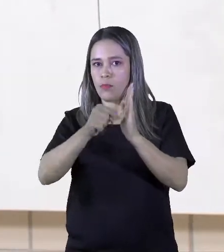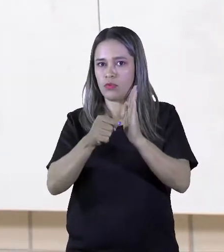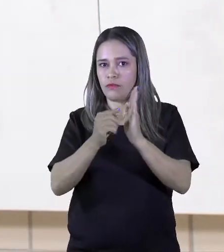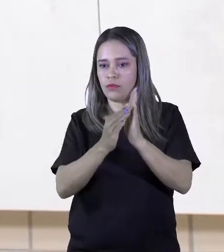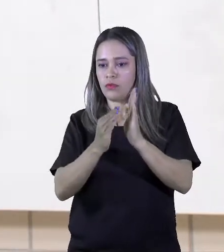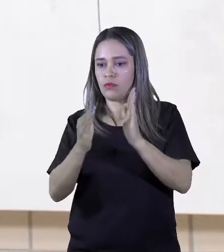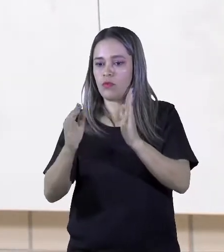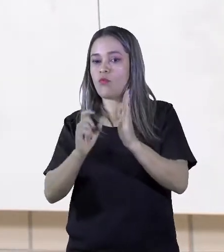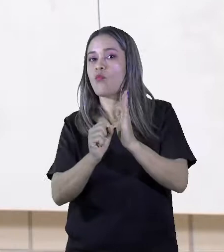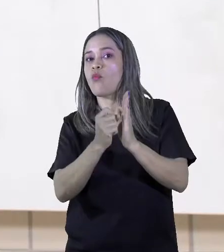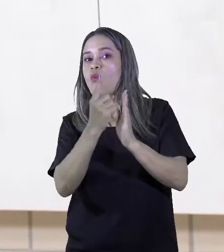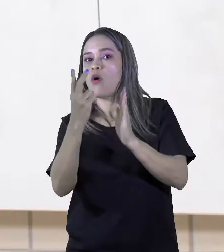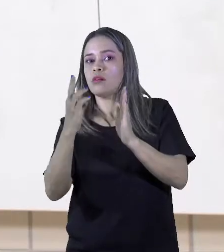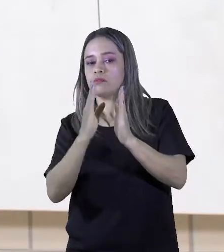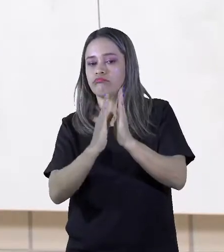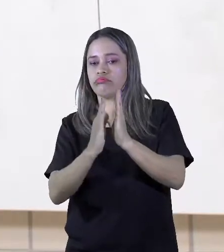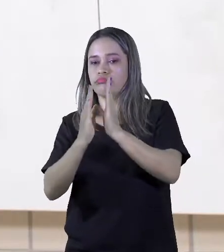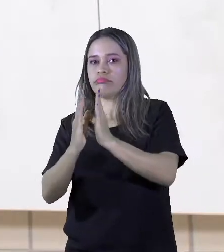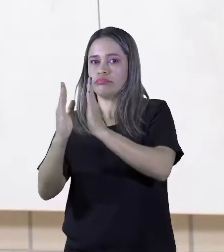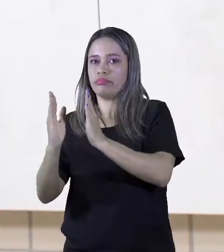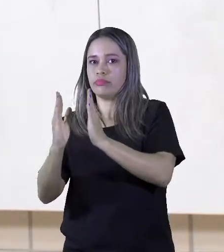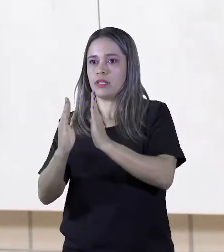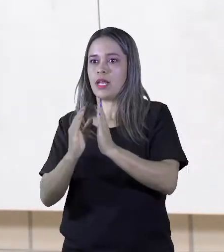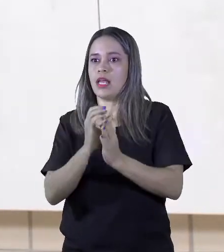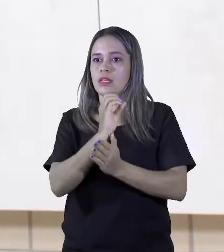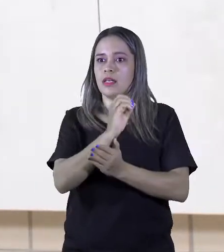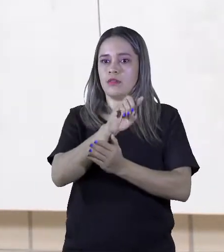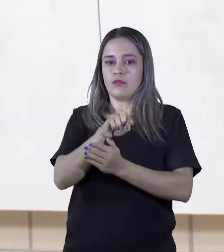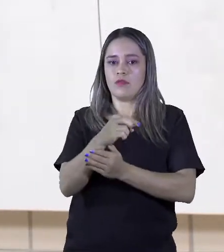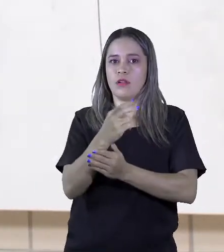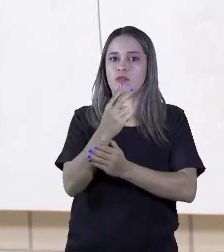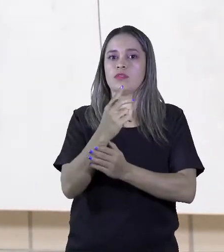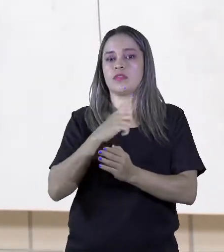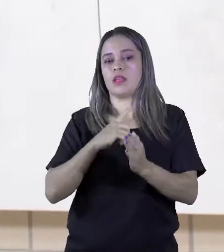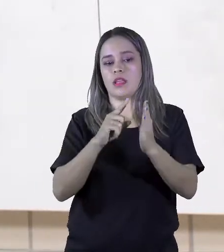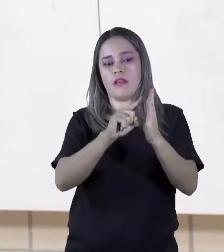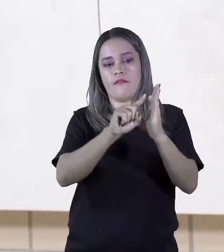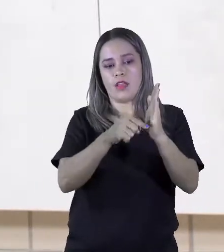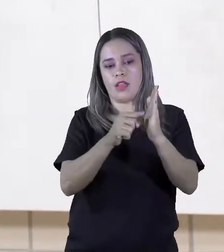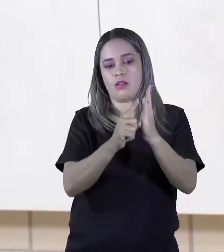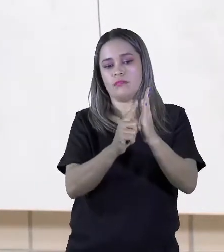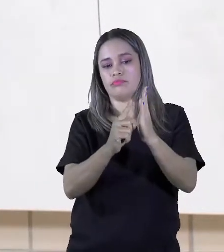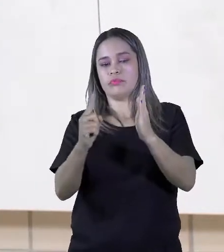o 0,2, ele tem quantas casas depois da vírgula? Ele tem